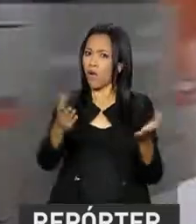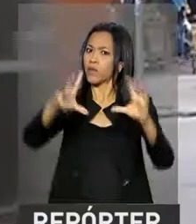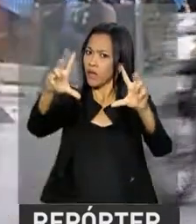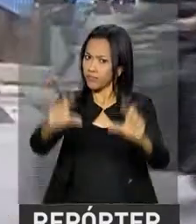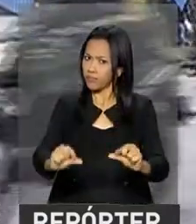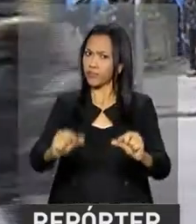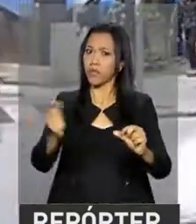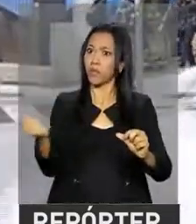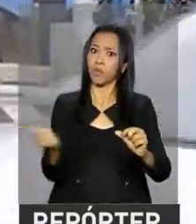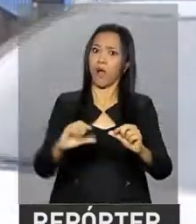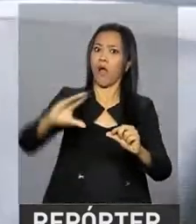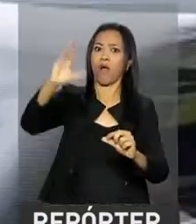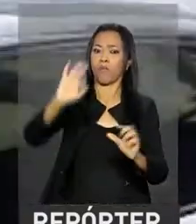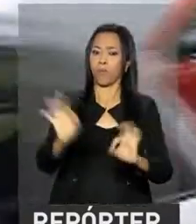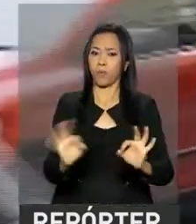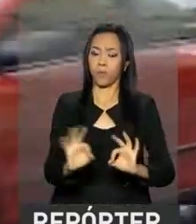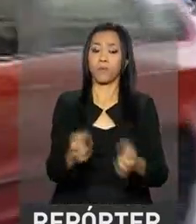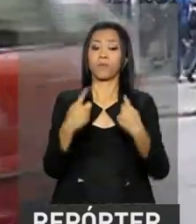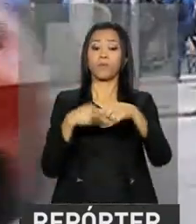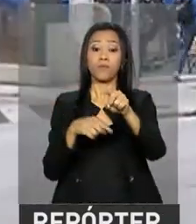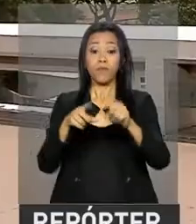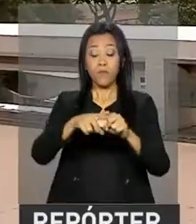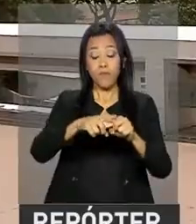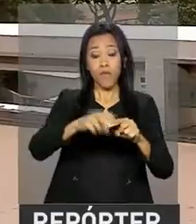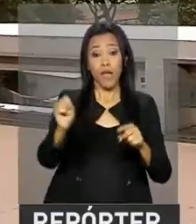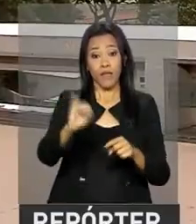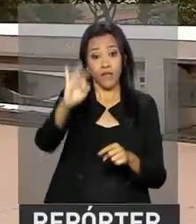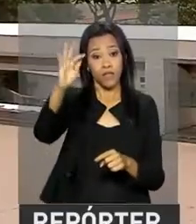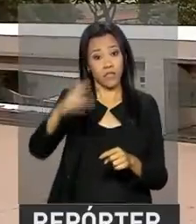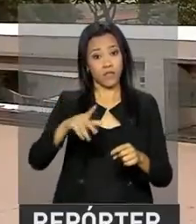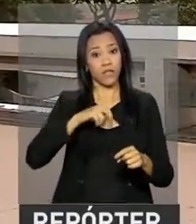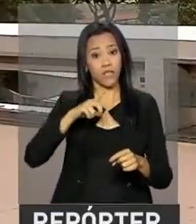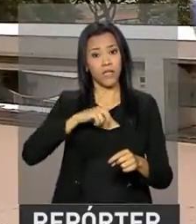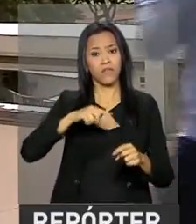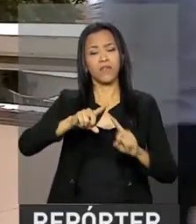A inflação só não teve uma variação menor em maio por conta do